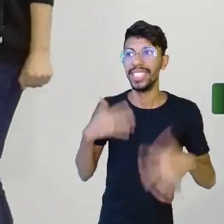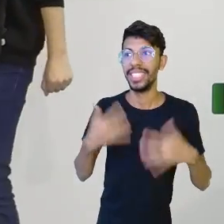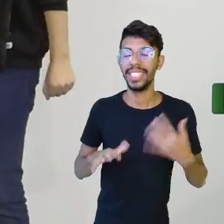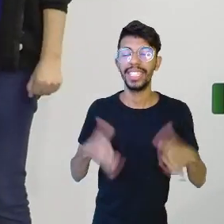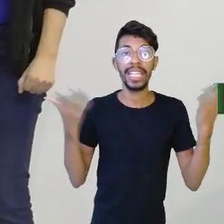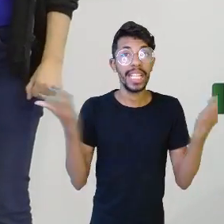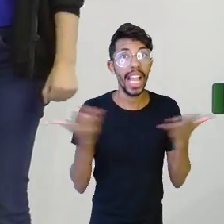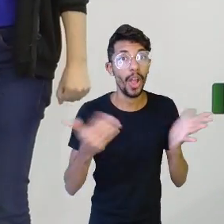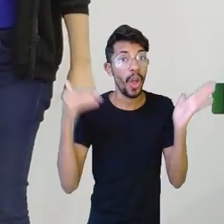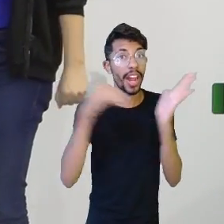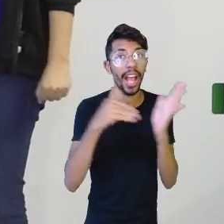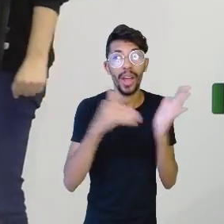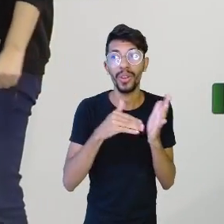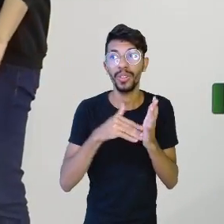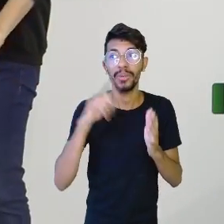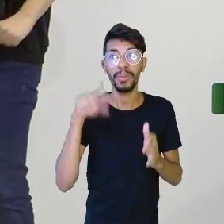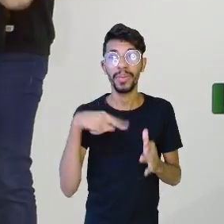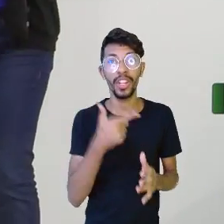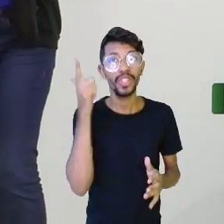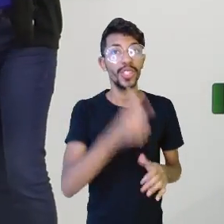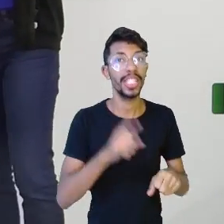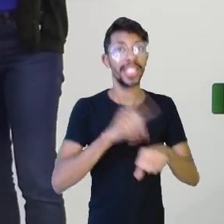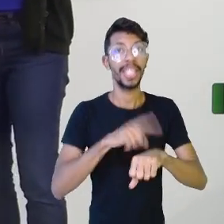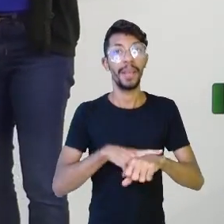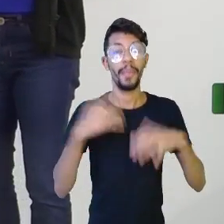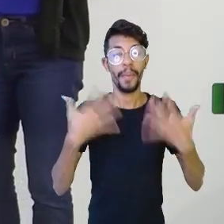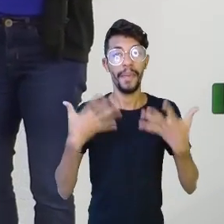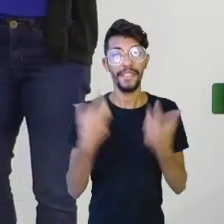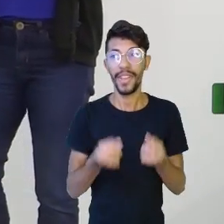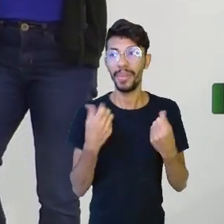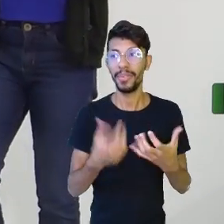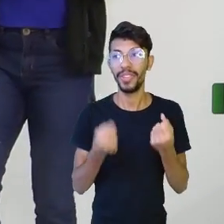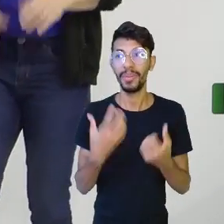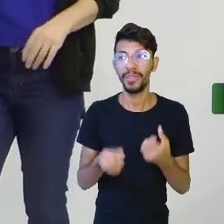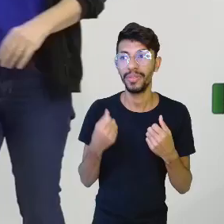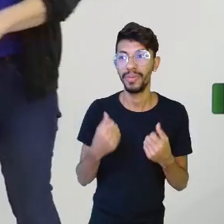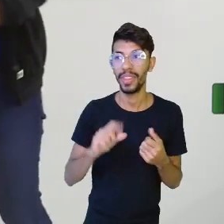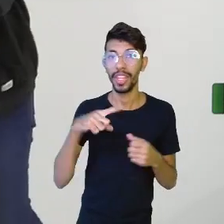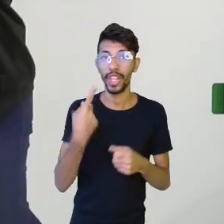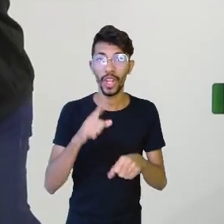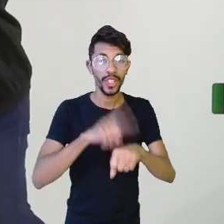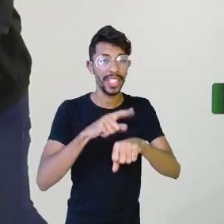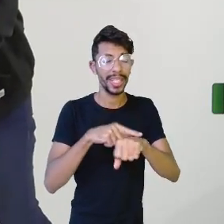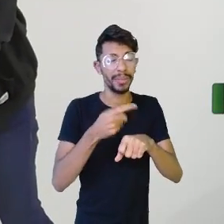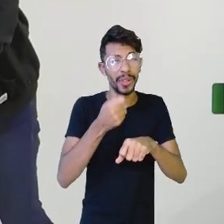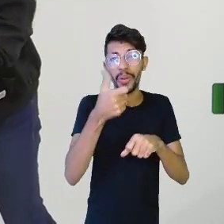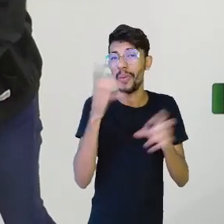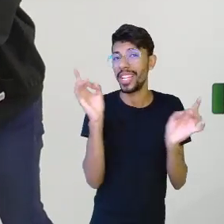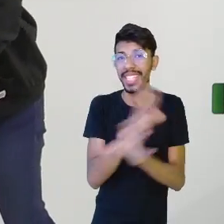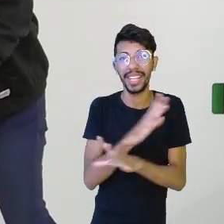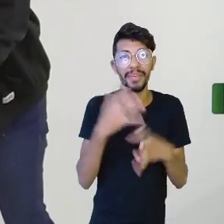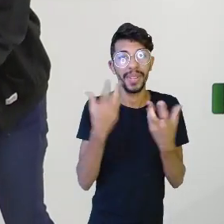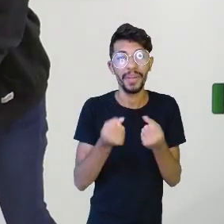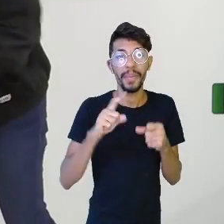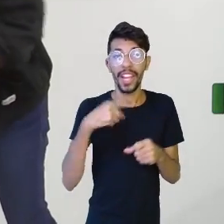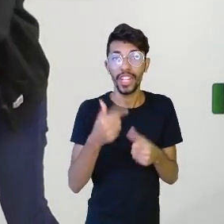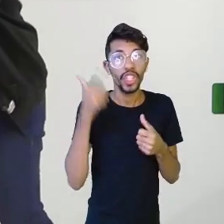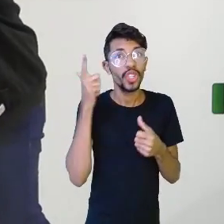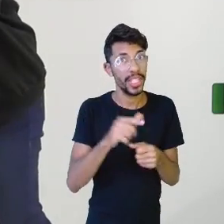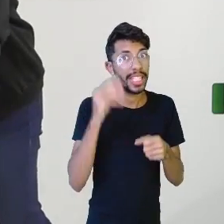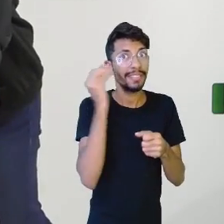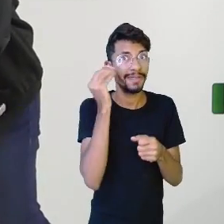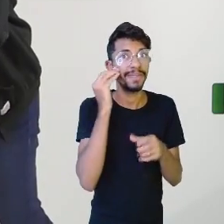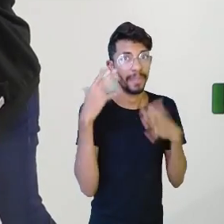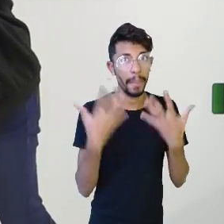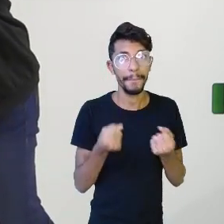última partida, para que dê tempo. Gente, por favor, o nosso tempo está esgotando. Mas aí Vamos lá, a gente vamos lá. ainda vai